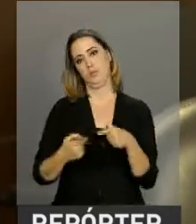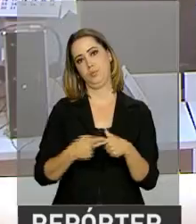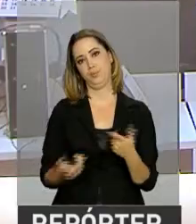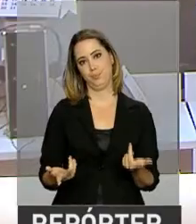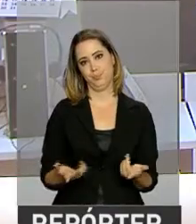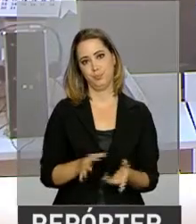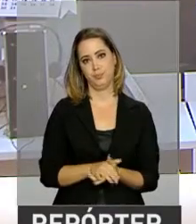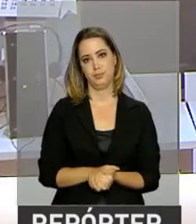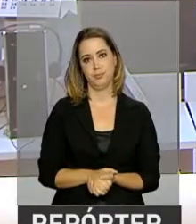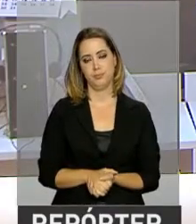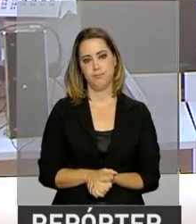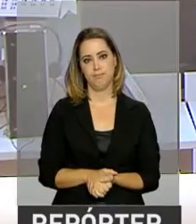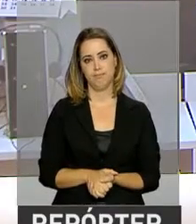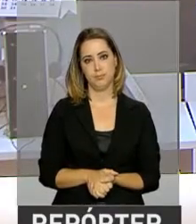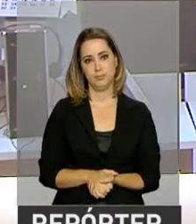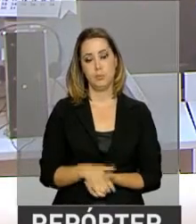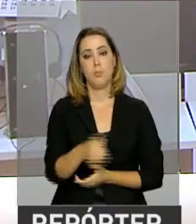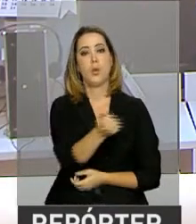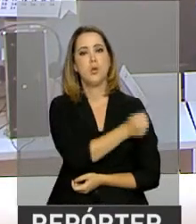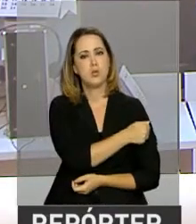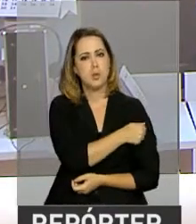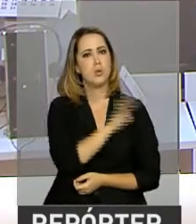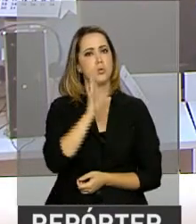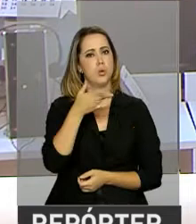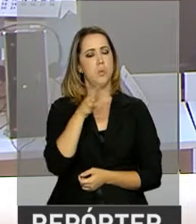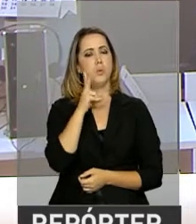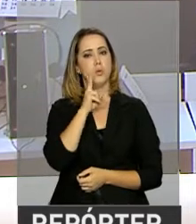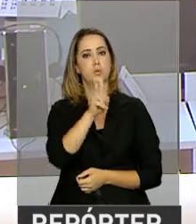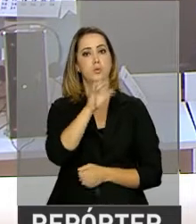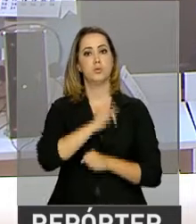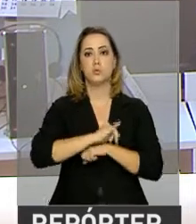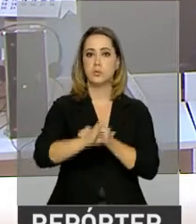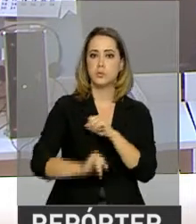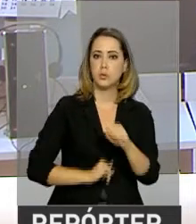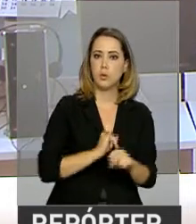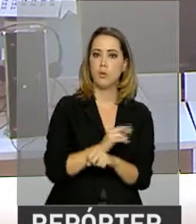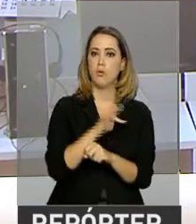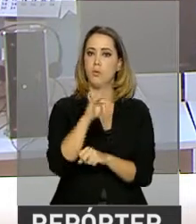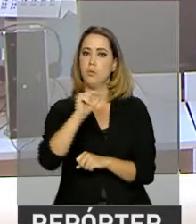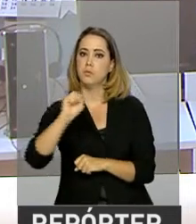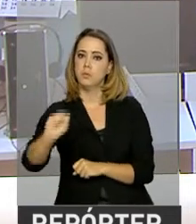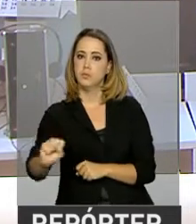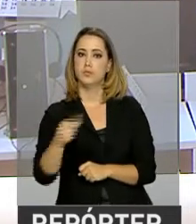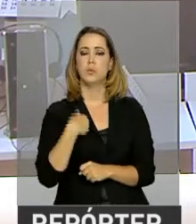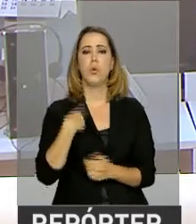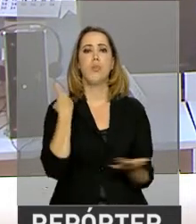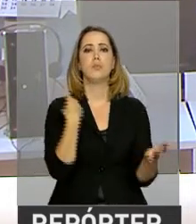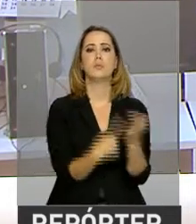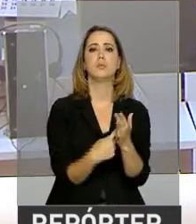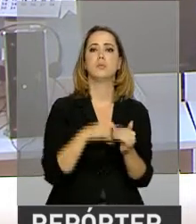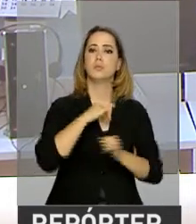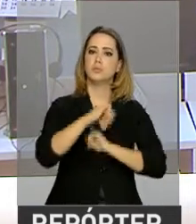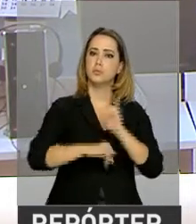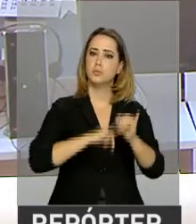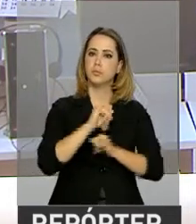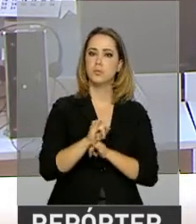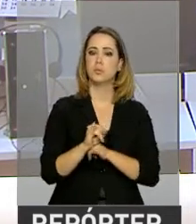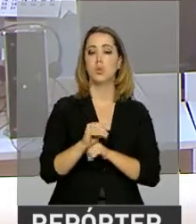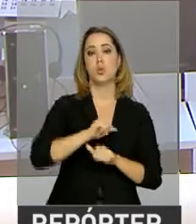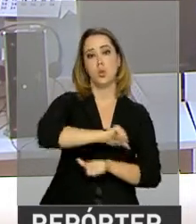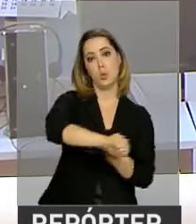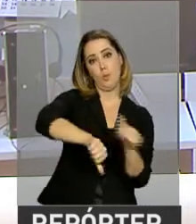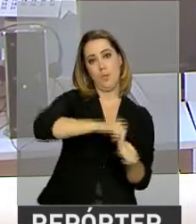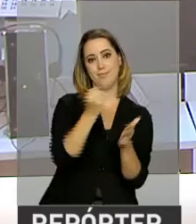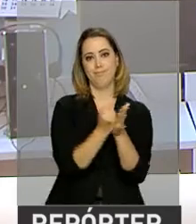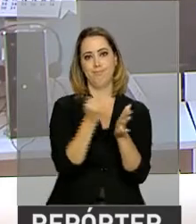de estudantes já podem acessar o sistema de financiamento estudantil o fies pra confirmar as inscrições